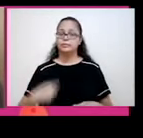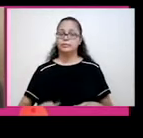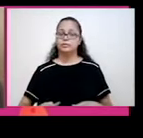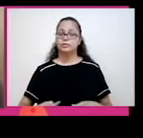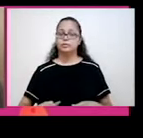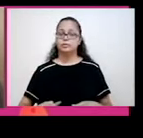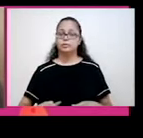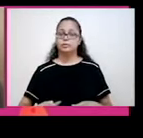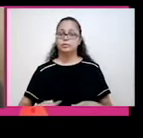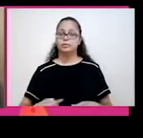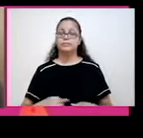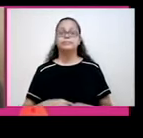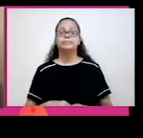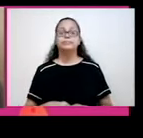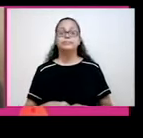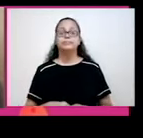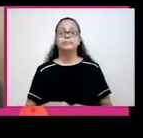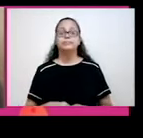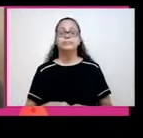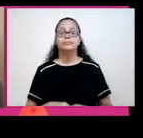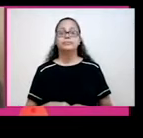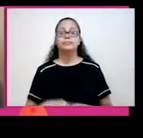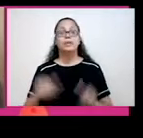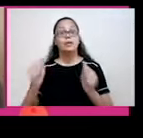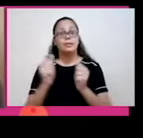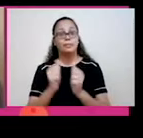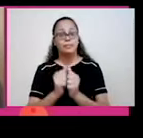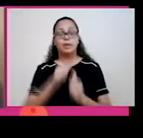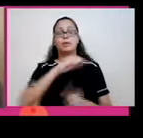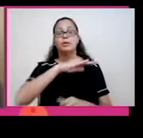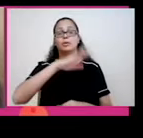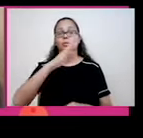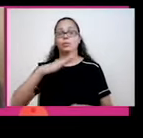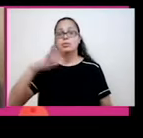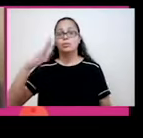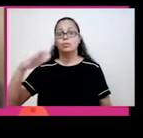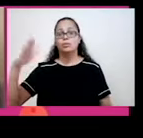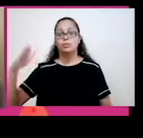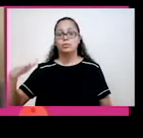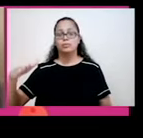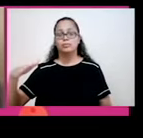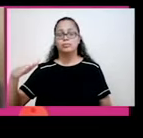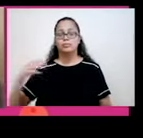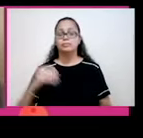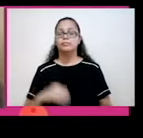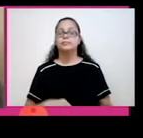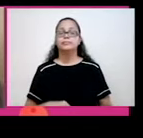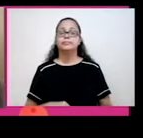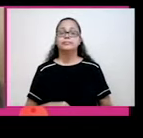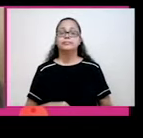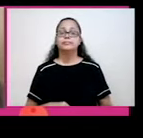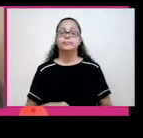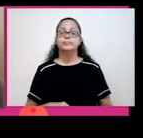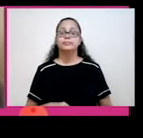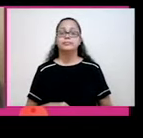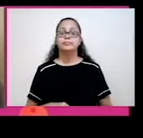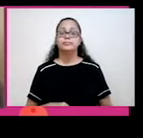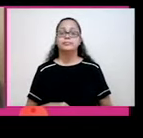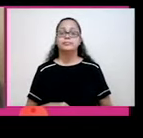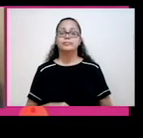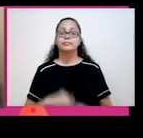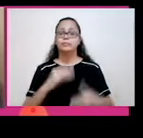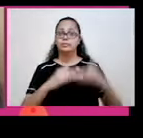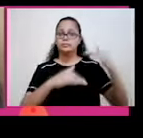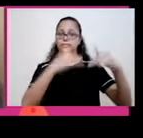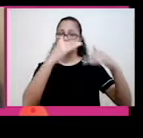só, elas ficam aqui, como diz o texto, na área litorânea. Essa área aqui é a área litorânea chinesa, certo? Temos aqui as zonas de